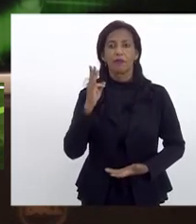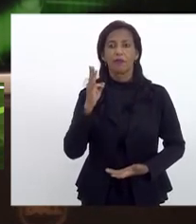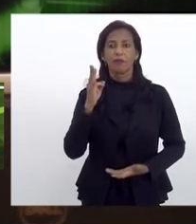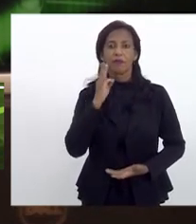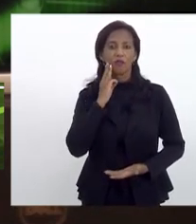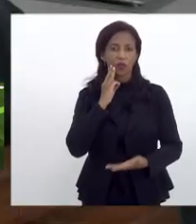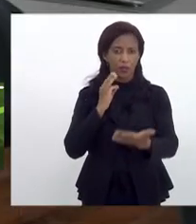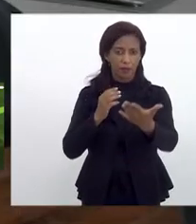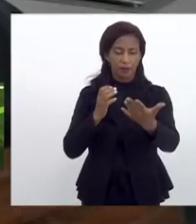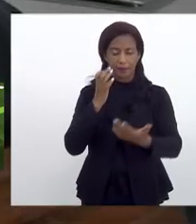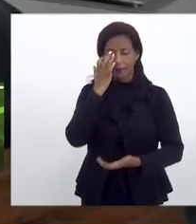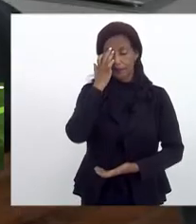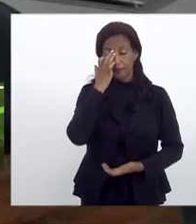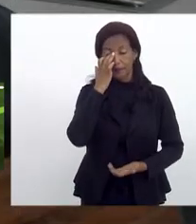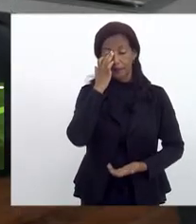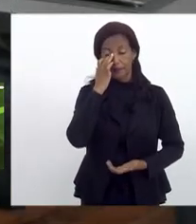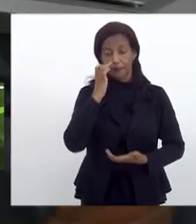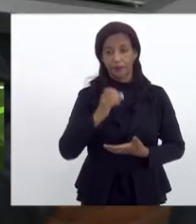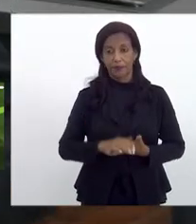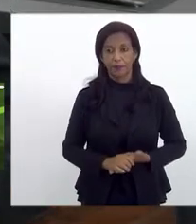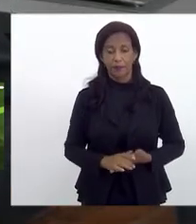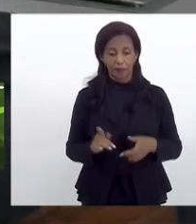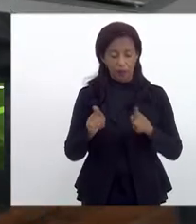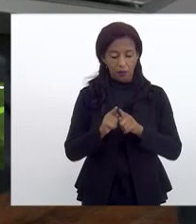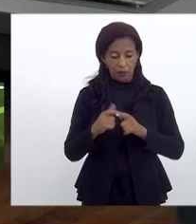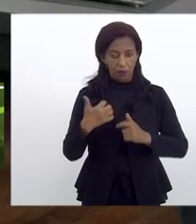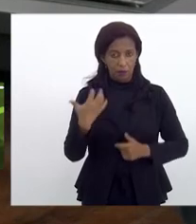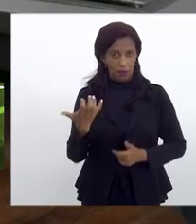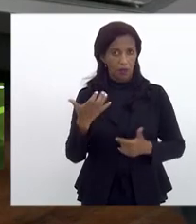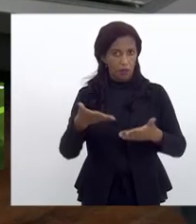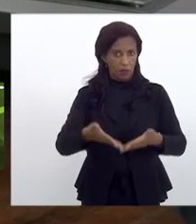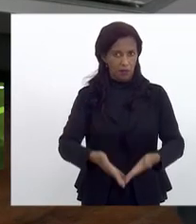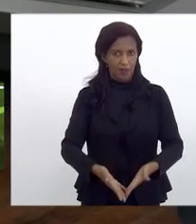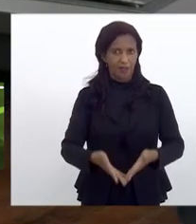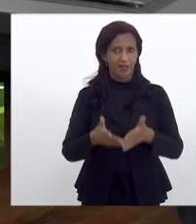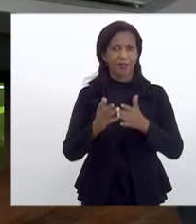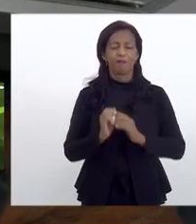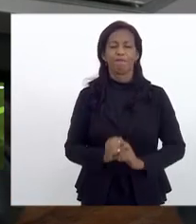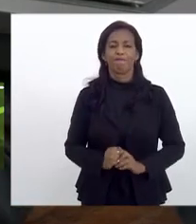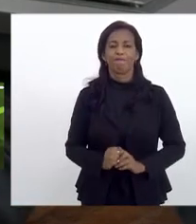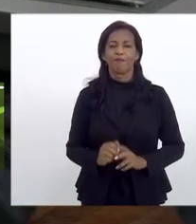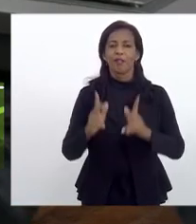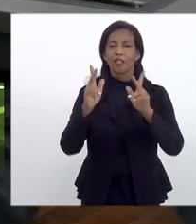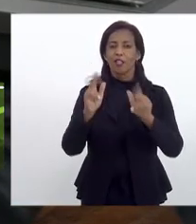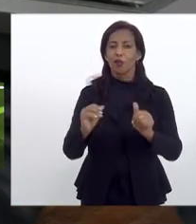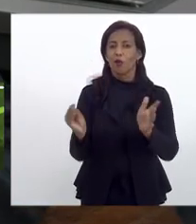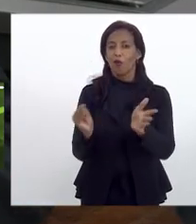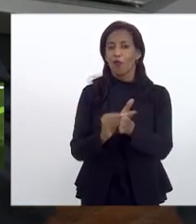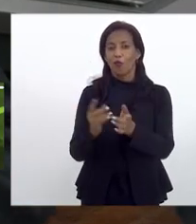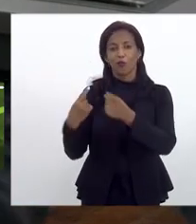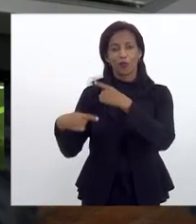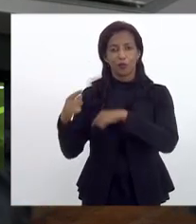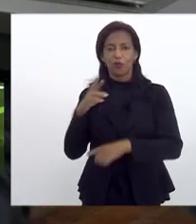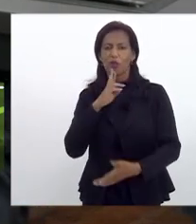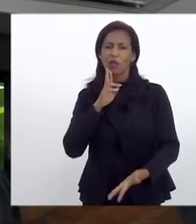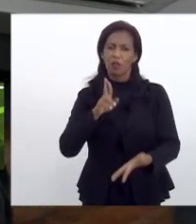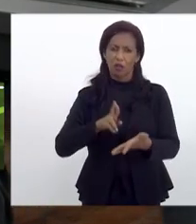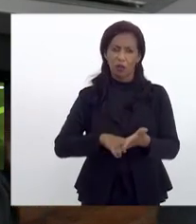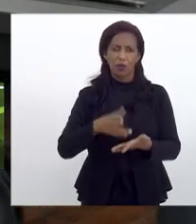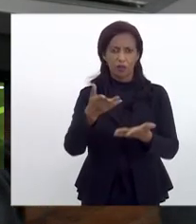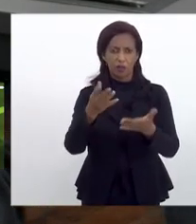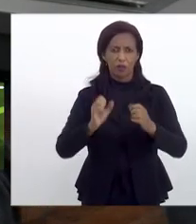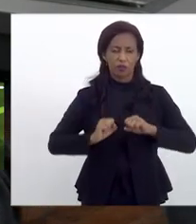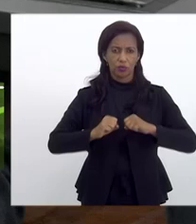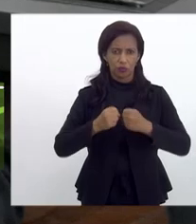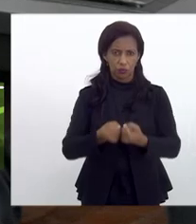Presidente Eu também quero Aqui Fazer o que eu não fiz Na primeira intervenção Viu Marcio Também reconhecer aqui O esforço de